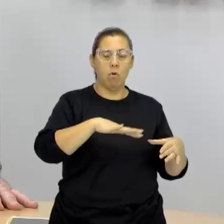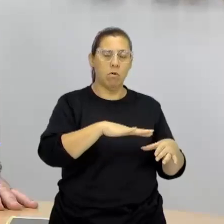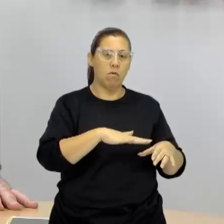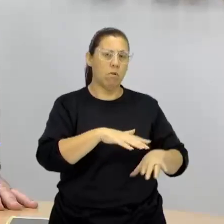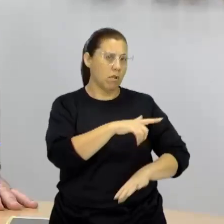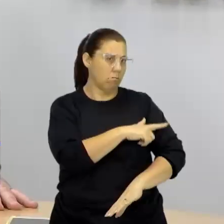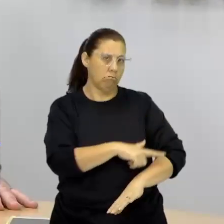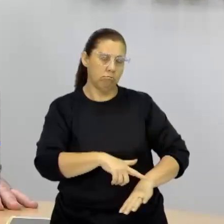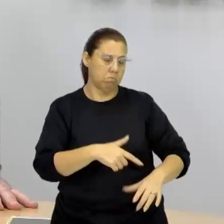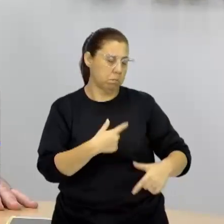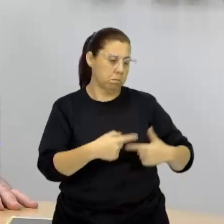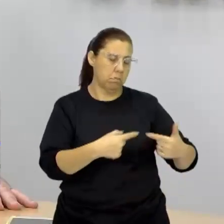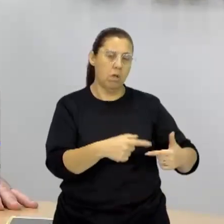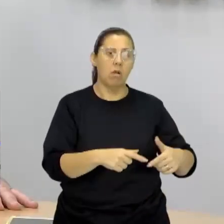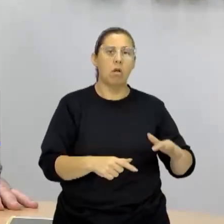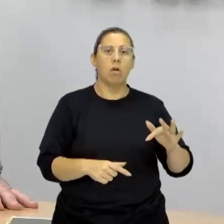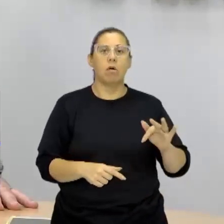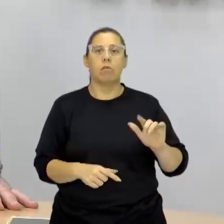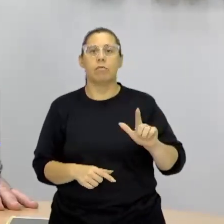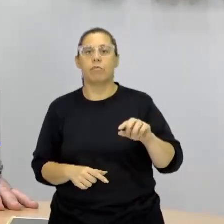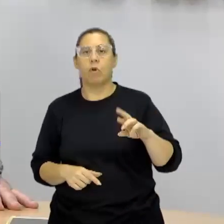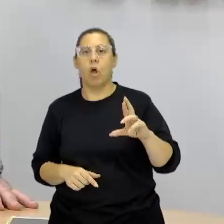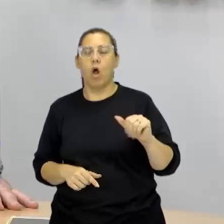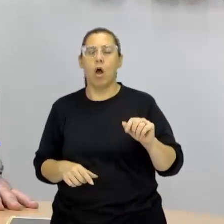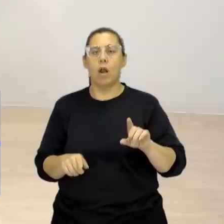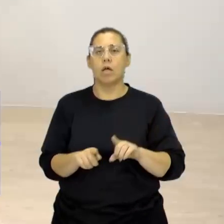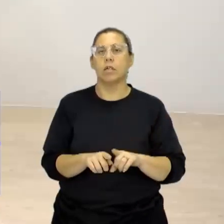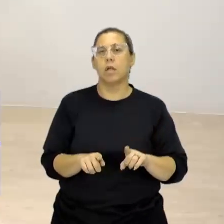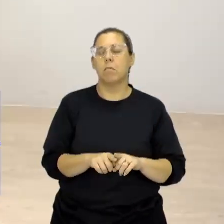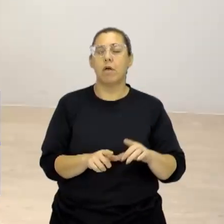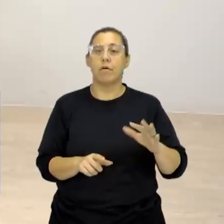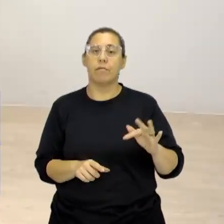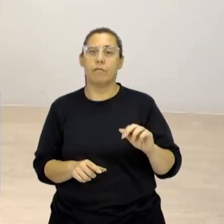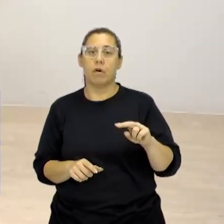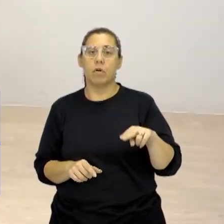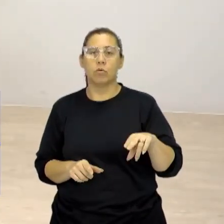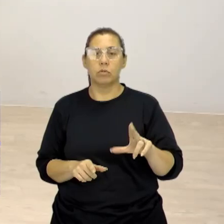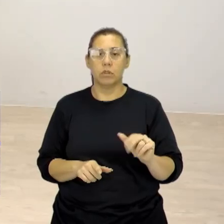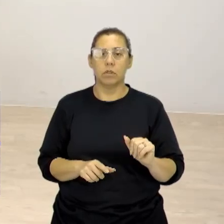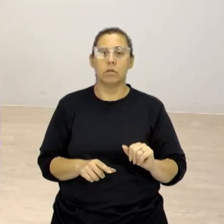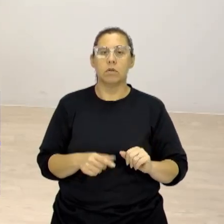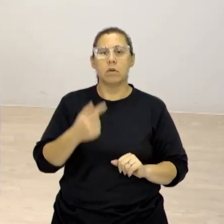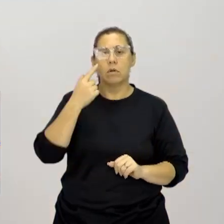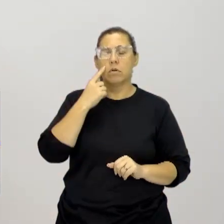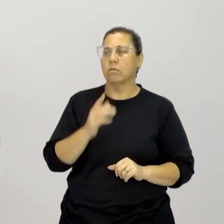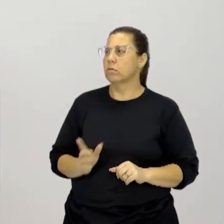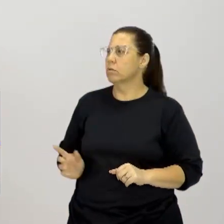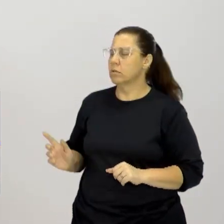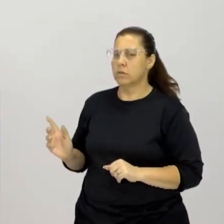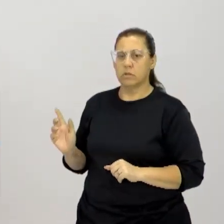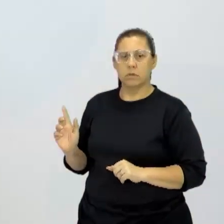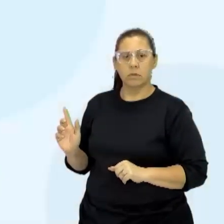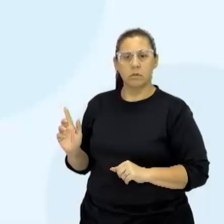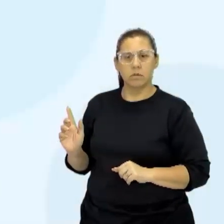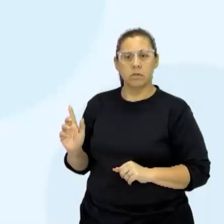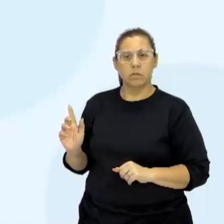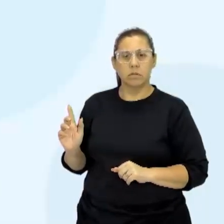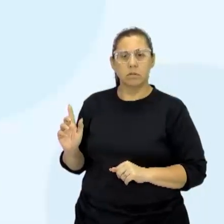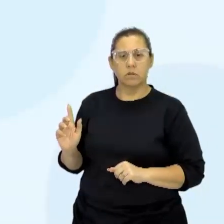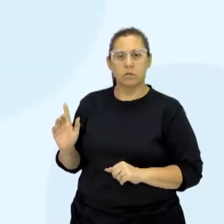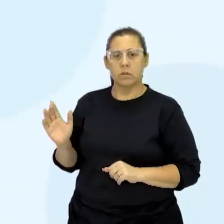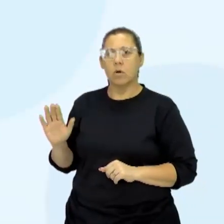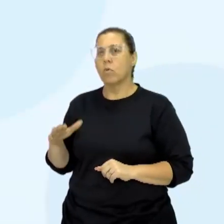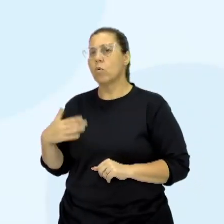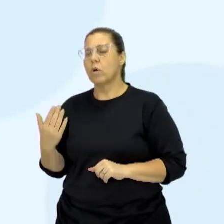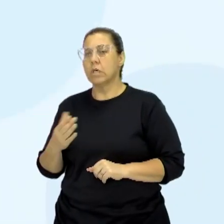reservas aí, tanto na flora como na reserva. Fiquei só com uma dúvida, professor. Aqui essa escala aqui está em que escala